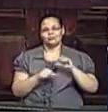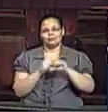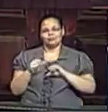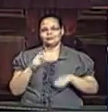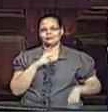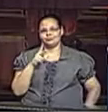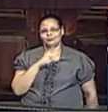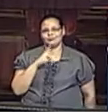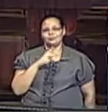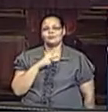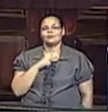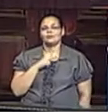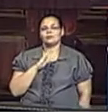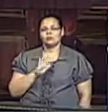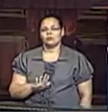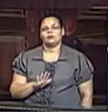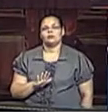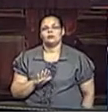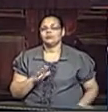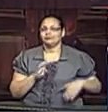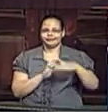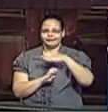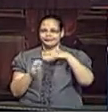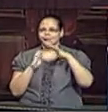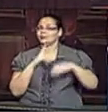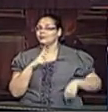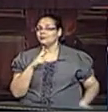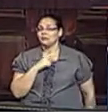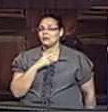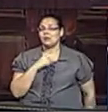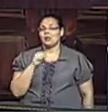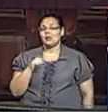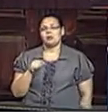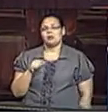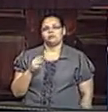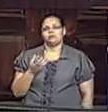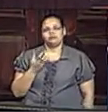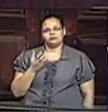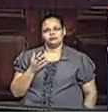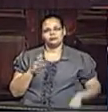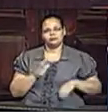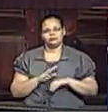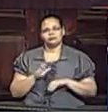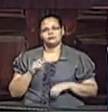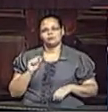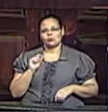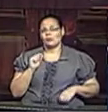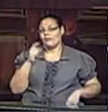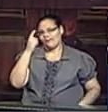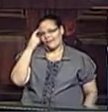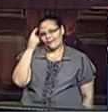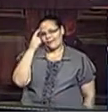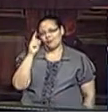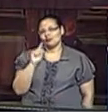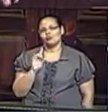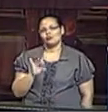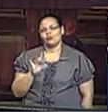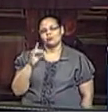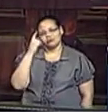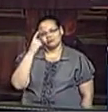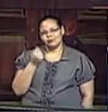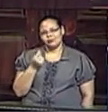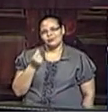Empresa privada, não. Empresa privada visa a eficiência no lucro, acima de tudo.